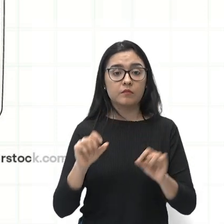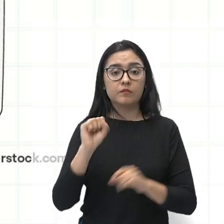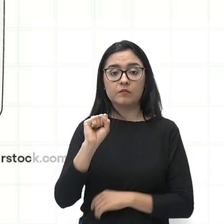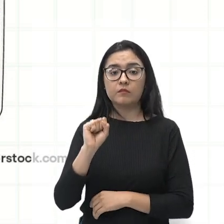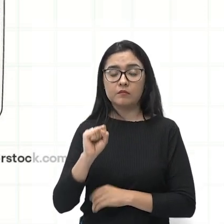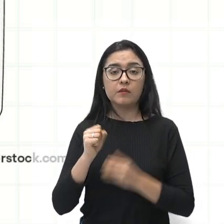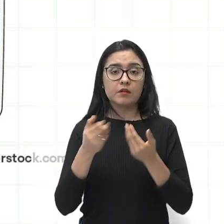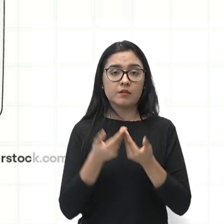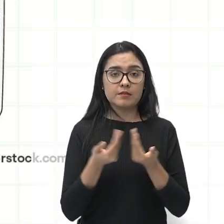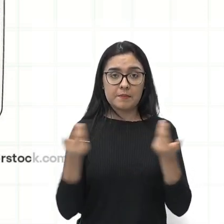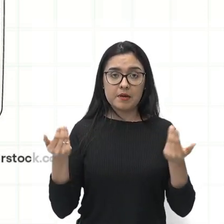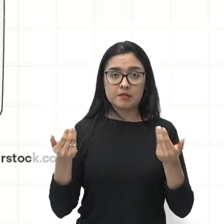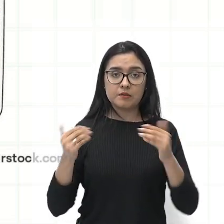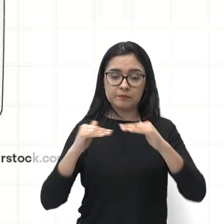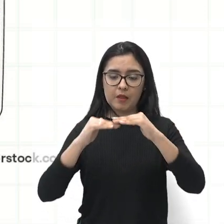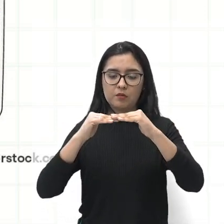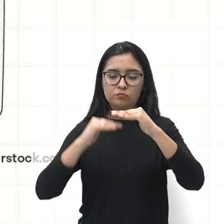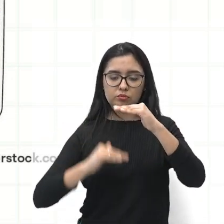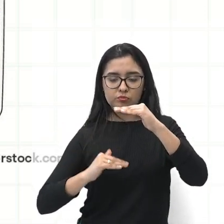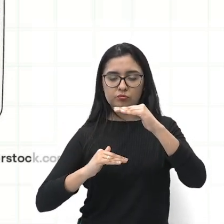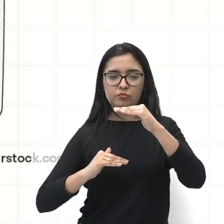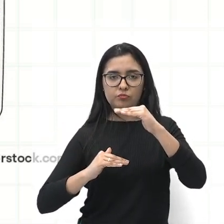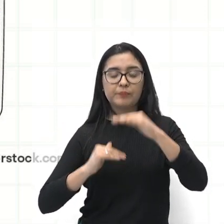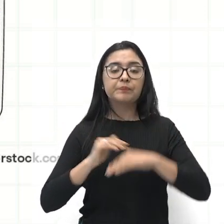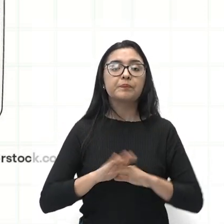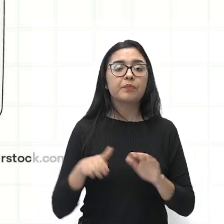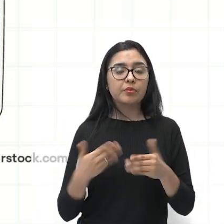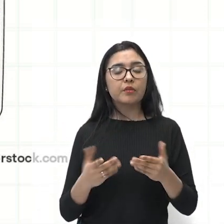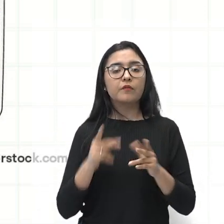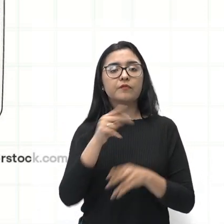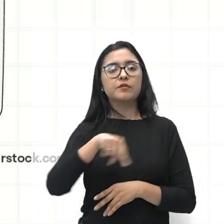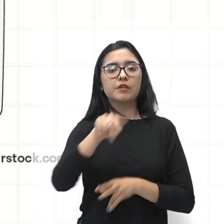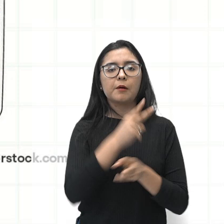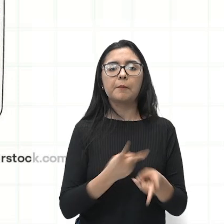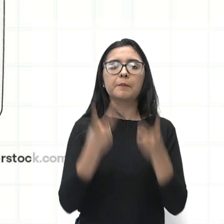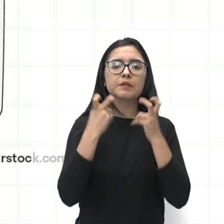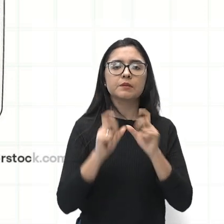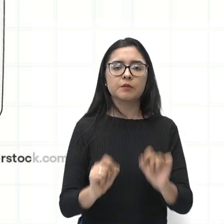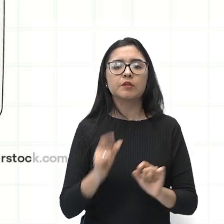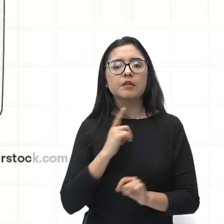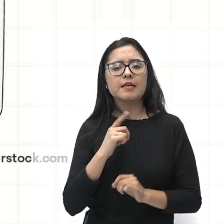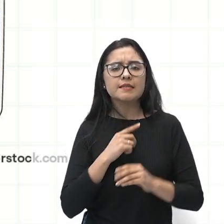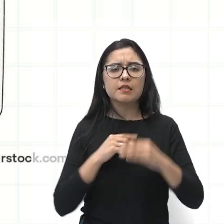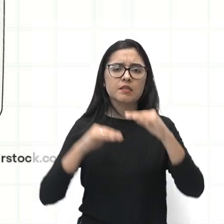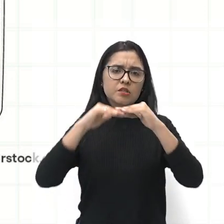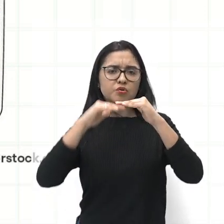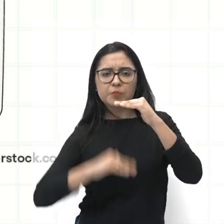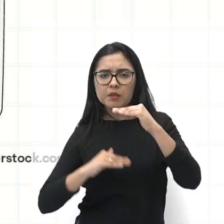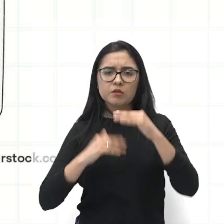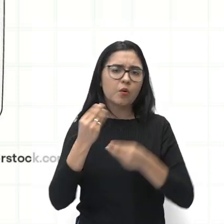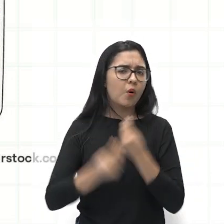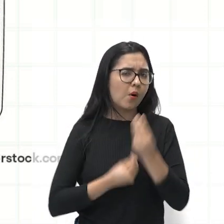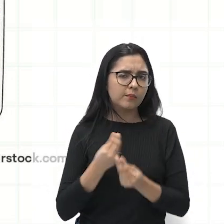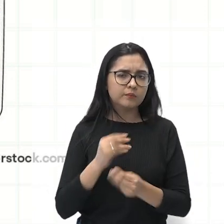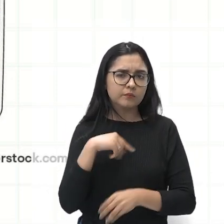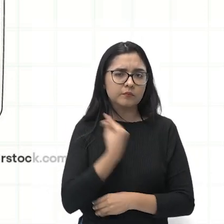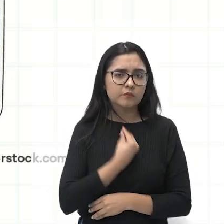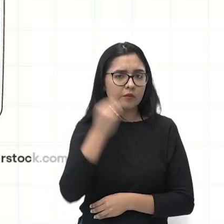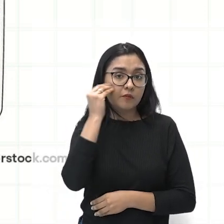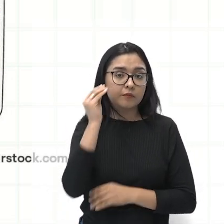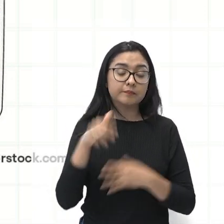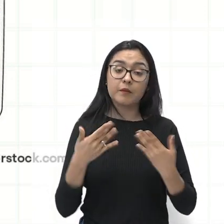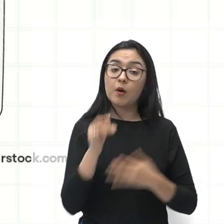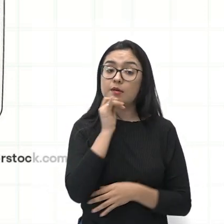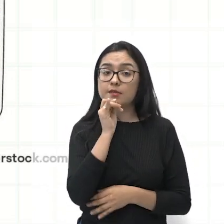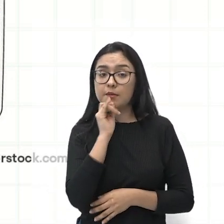a separação destes, certo? Quando você observa essa sedimentação, professora, esse é